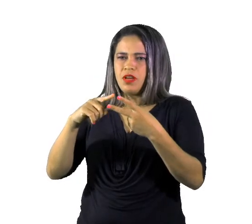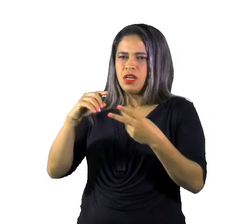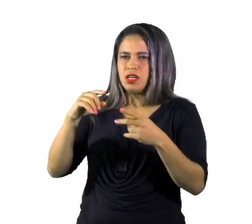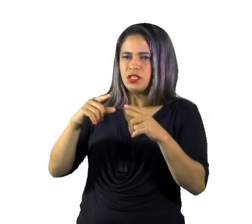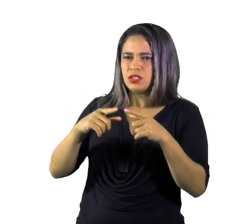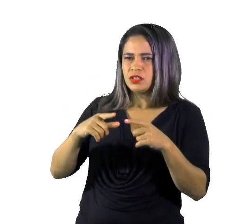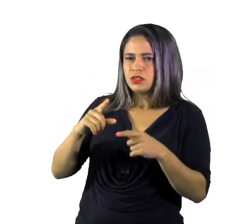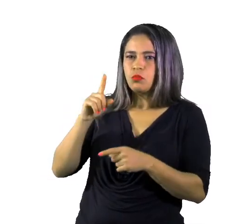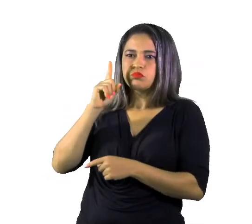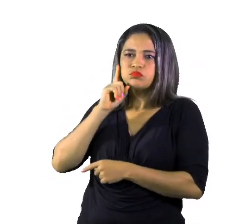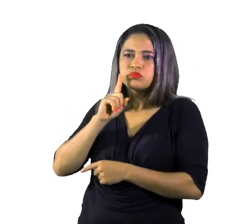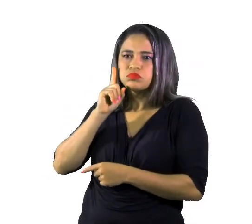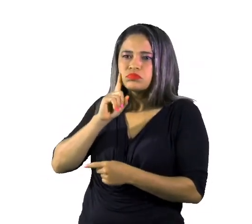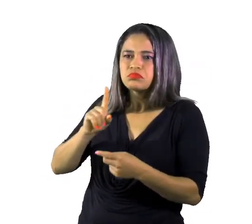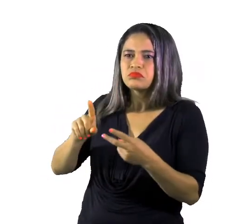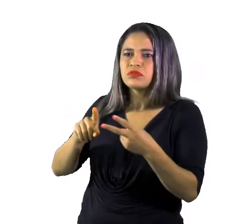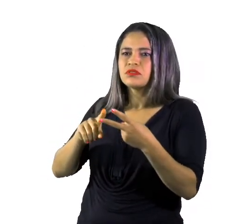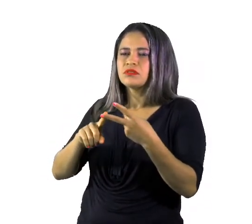ele tem